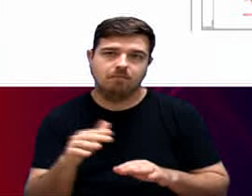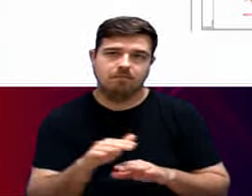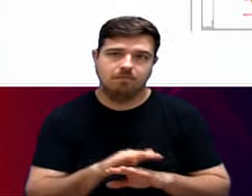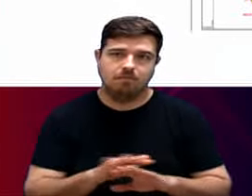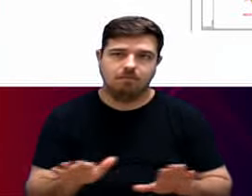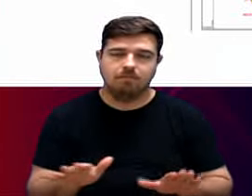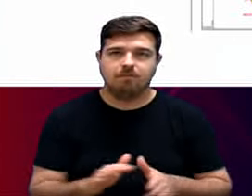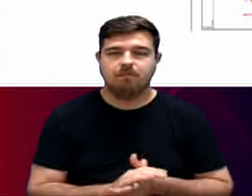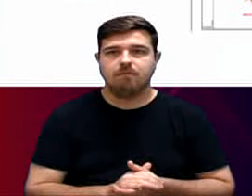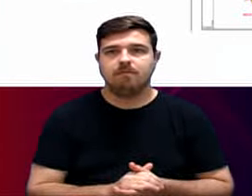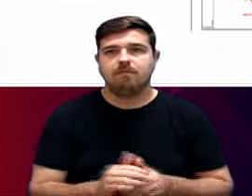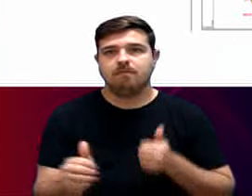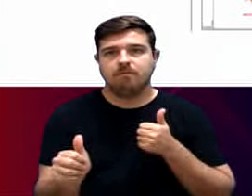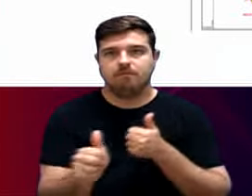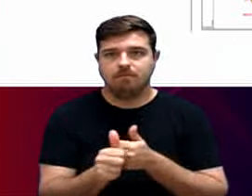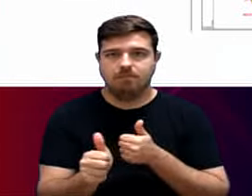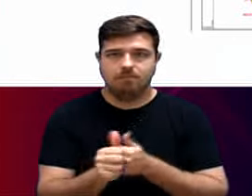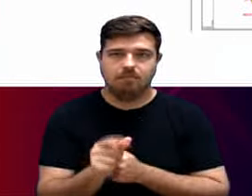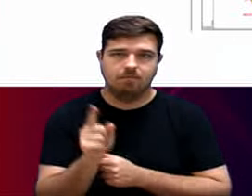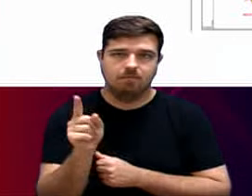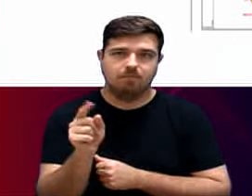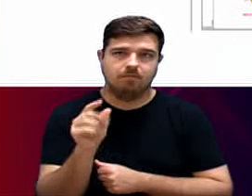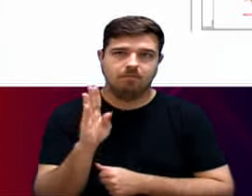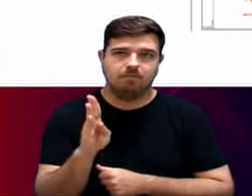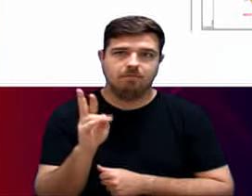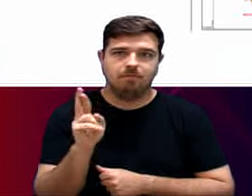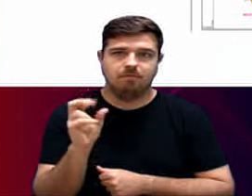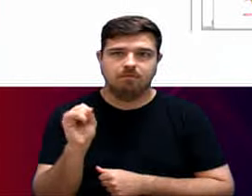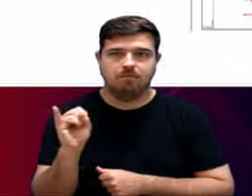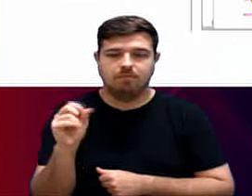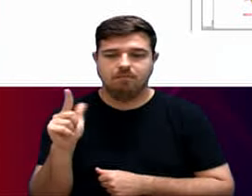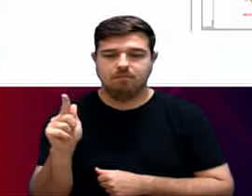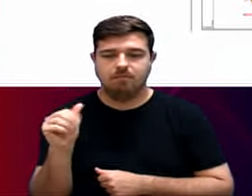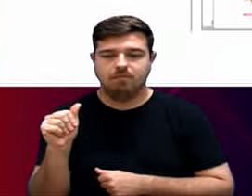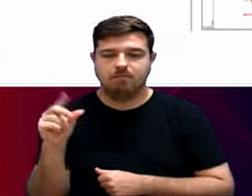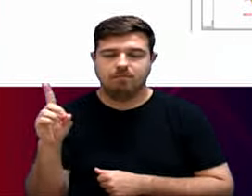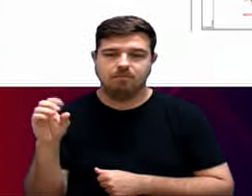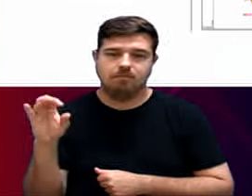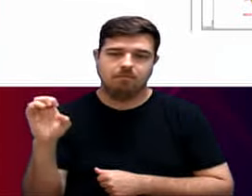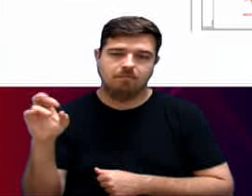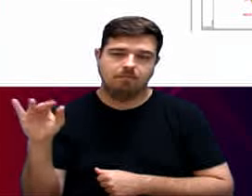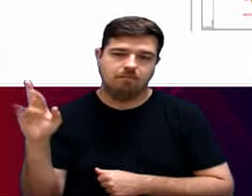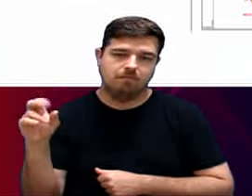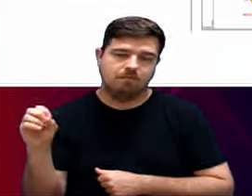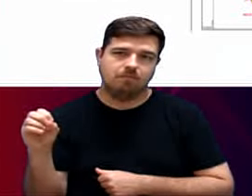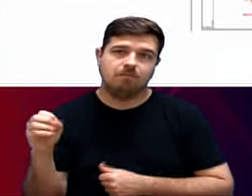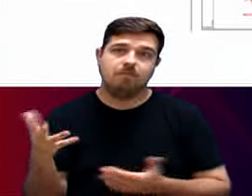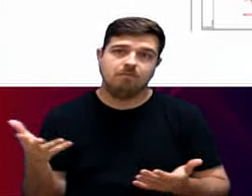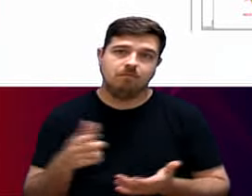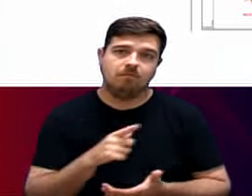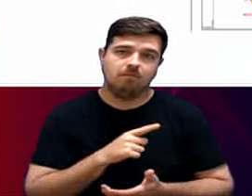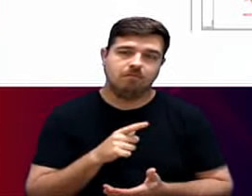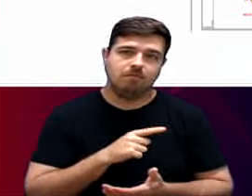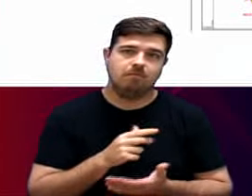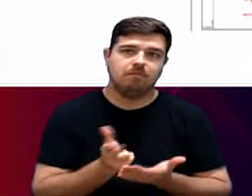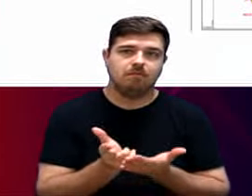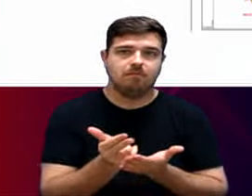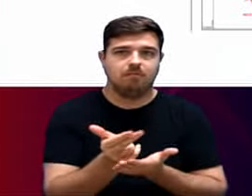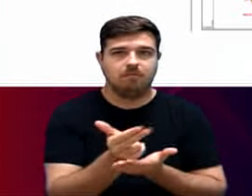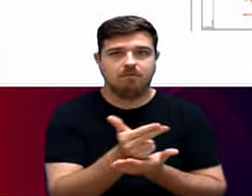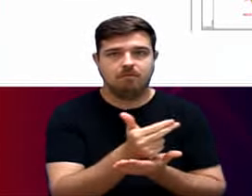lá na região de de Brigadeiro Tobias onde se está desenhando